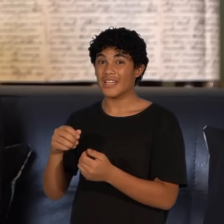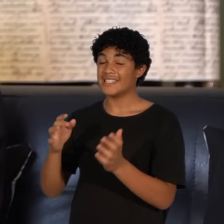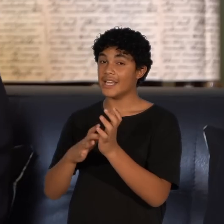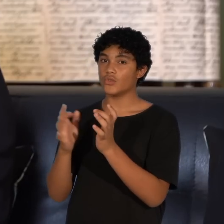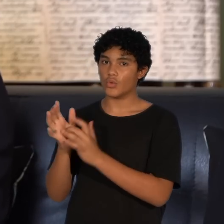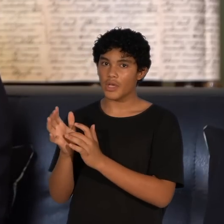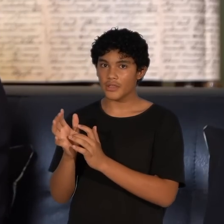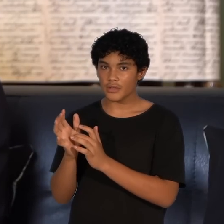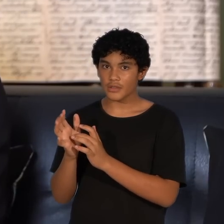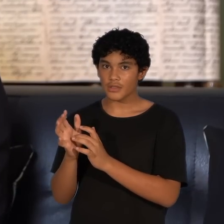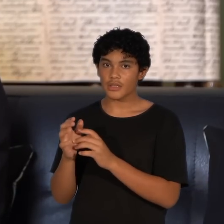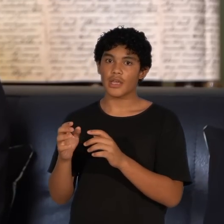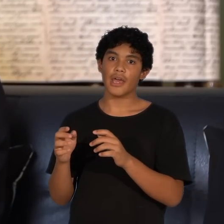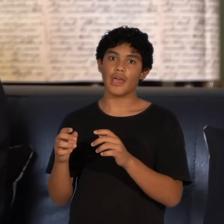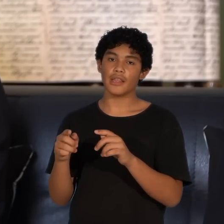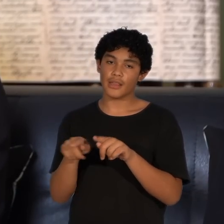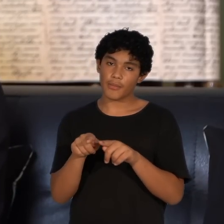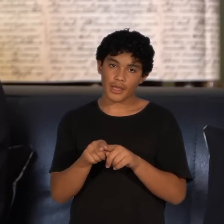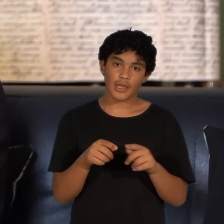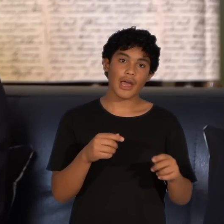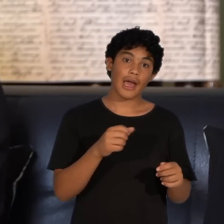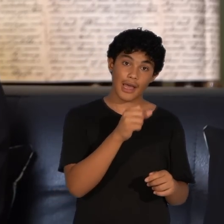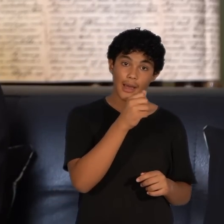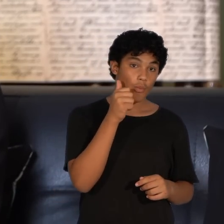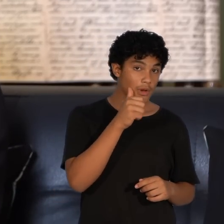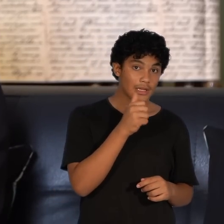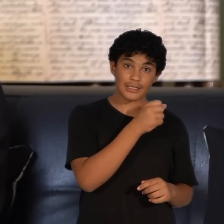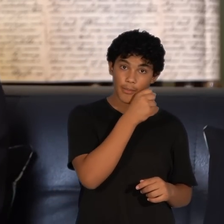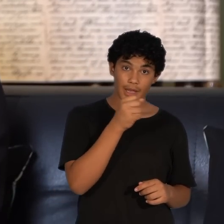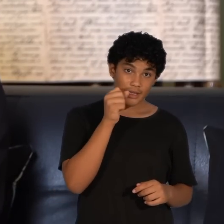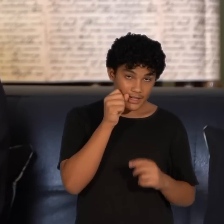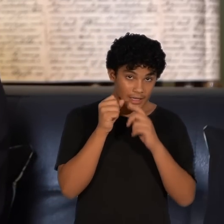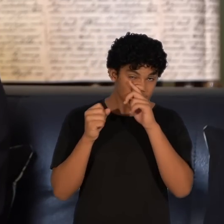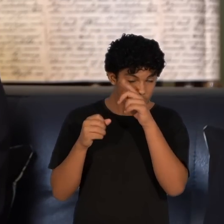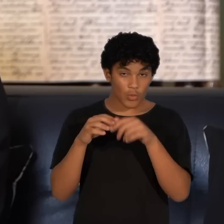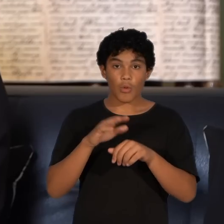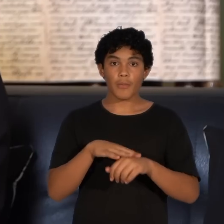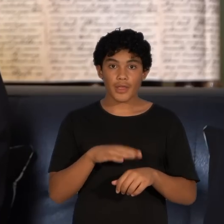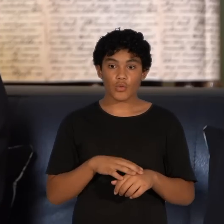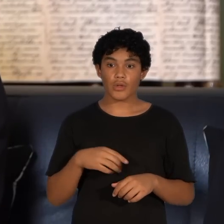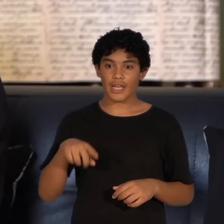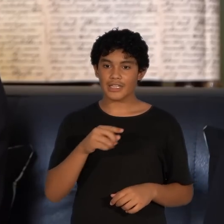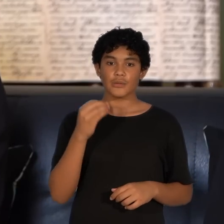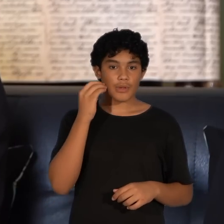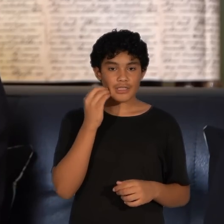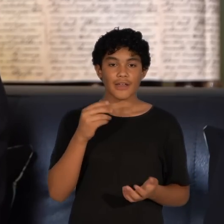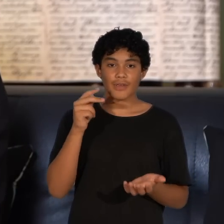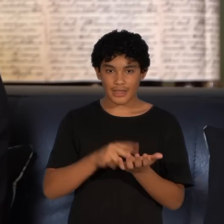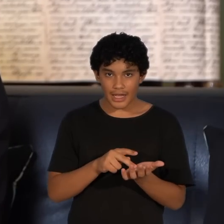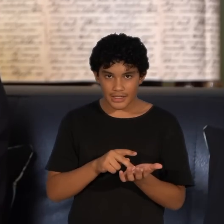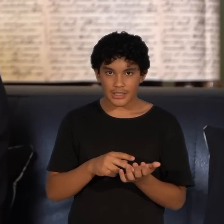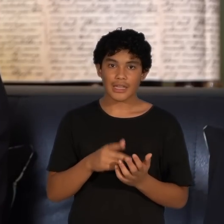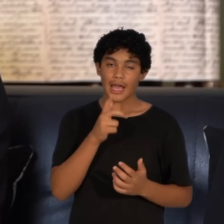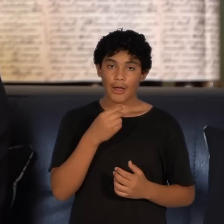mundo. Jesus, e tanto Jesus quanto a samaritana, na plenitude de viver essa missão,